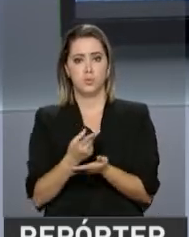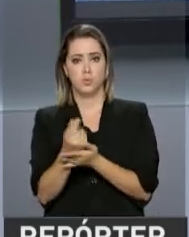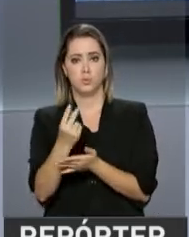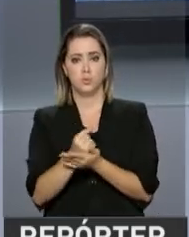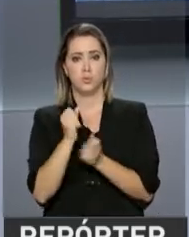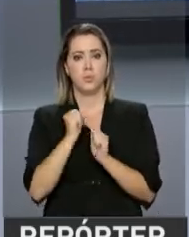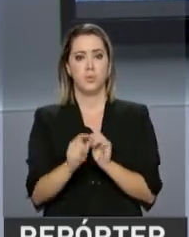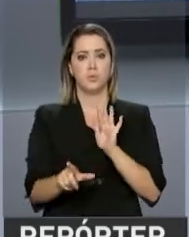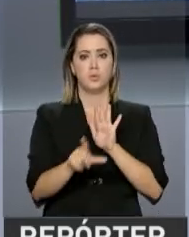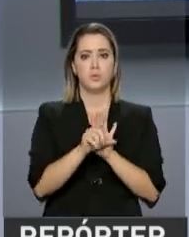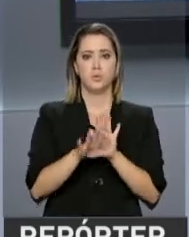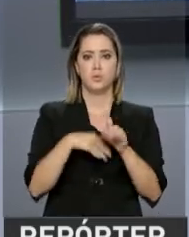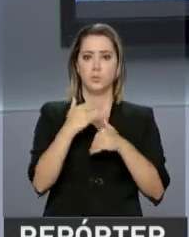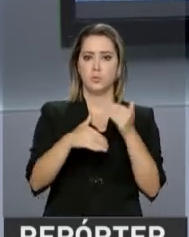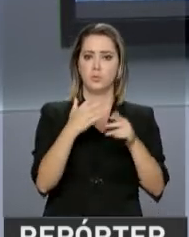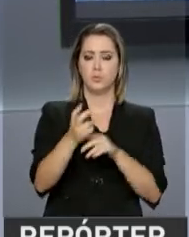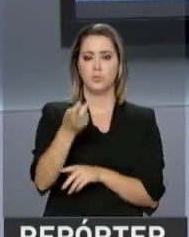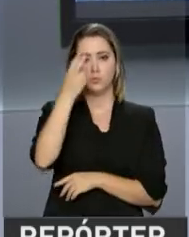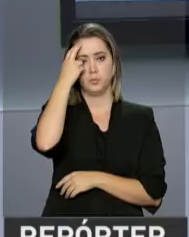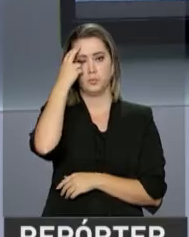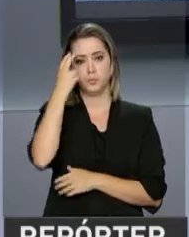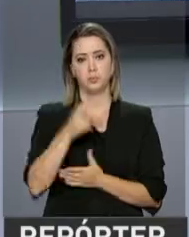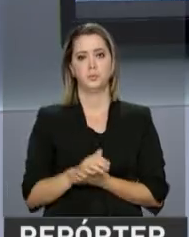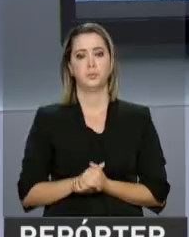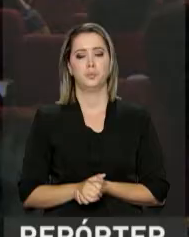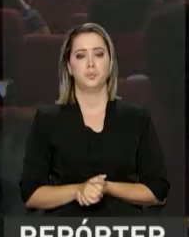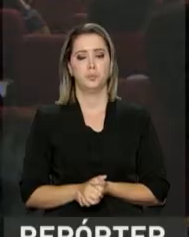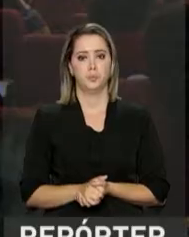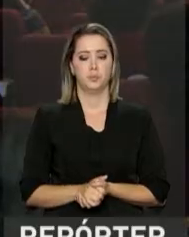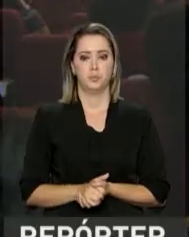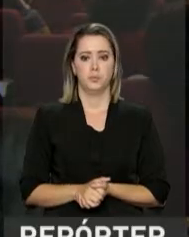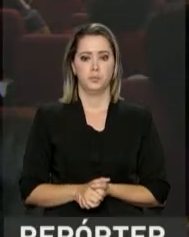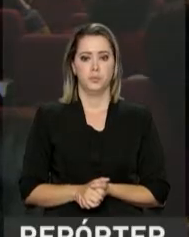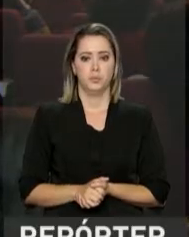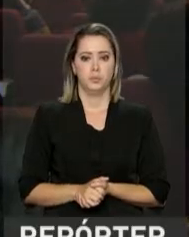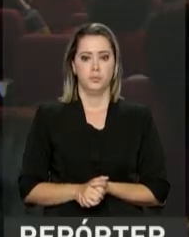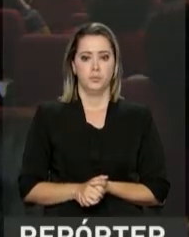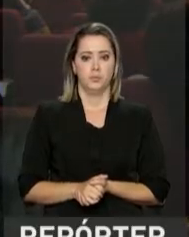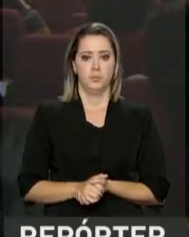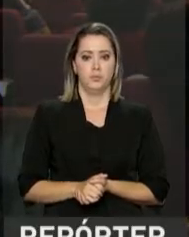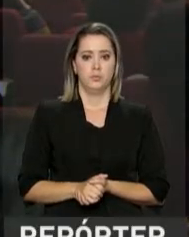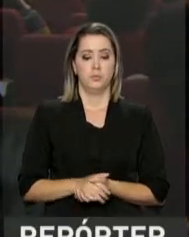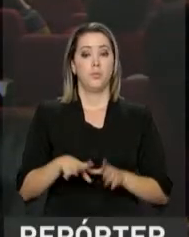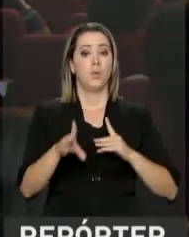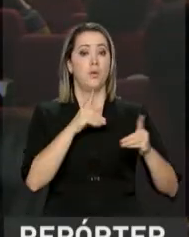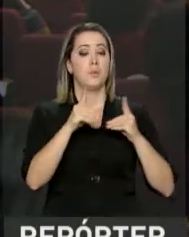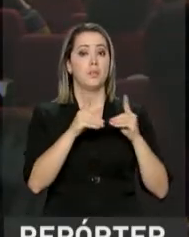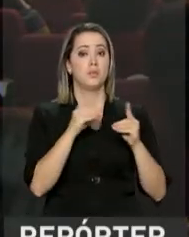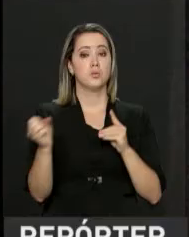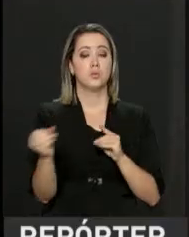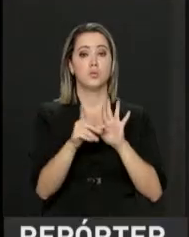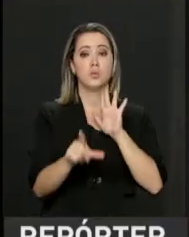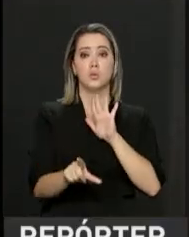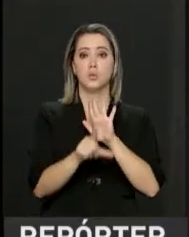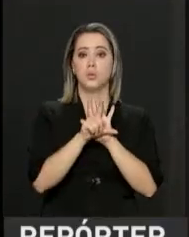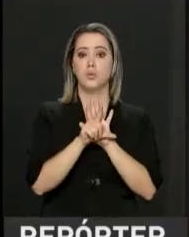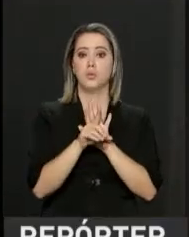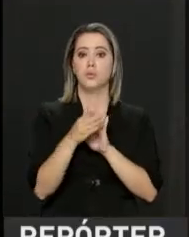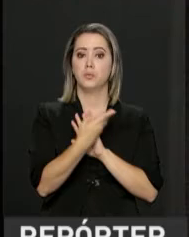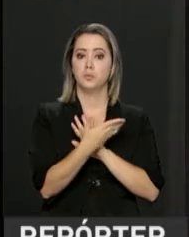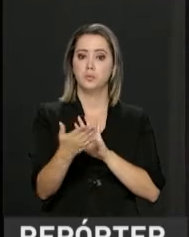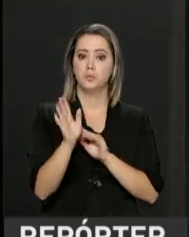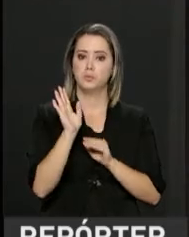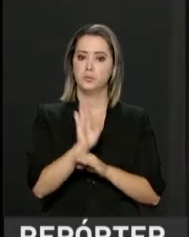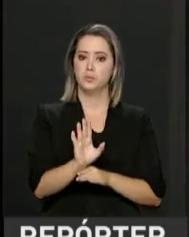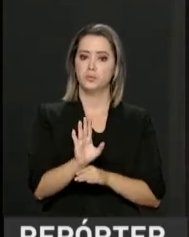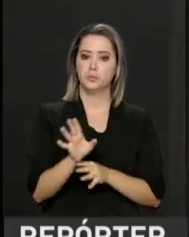potencializar a lei de incentivo à cultura para debater a nova versão do sistema de apoio